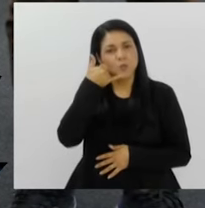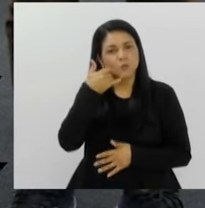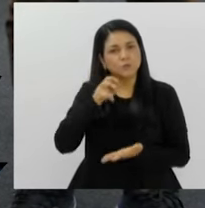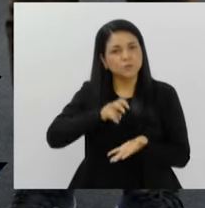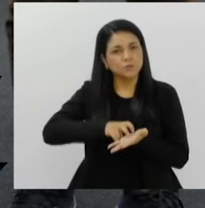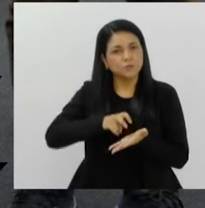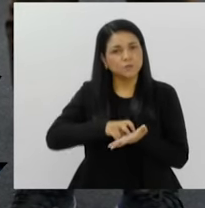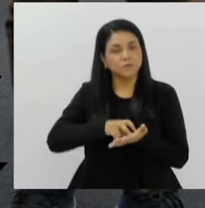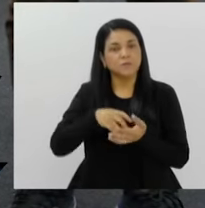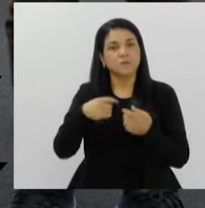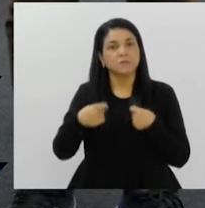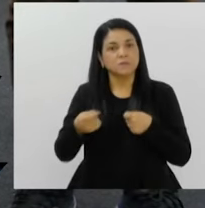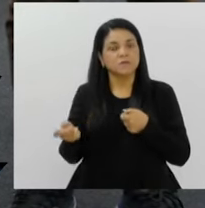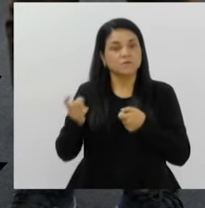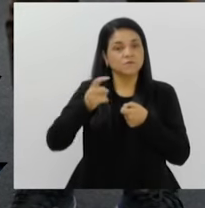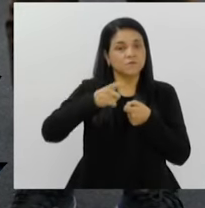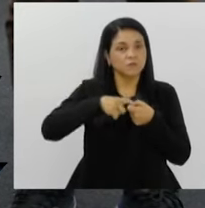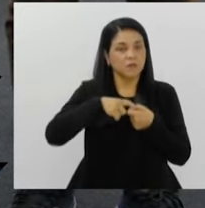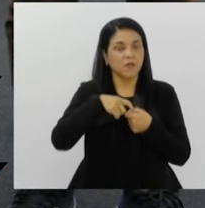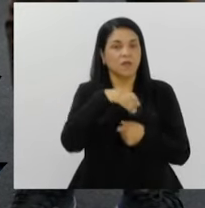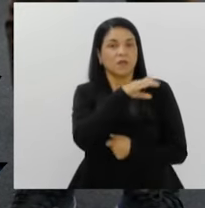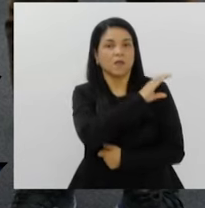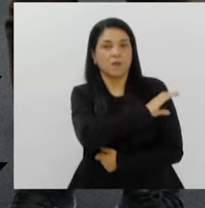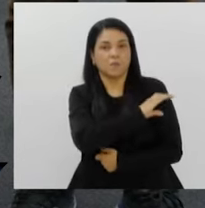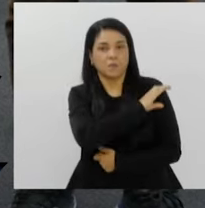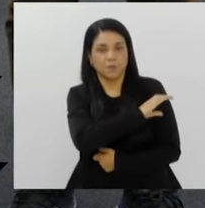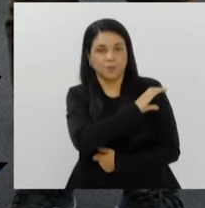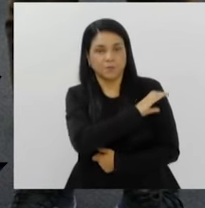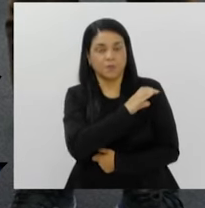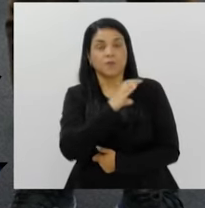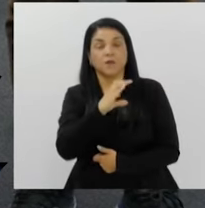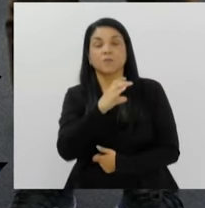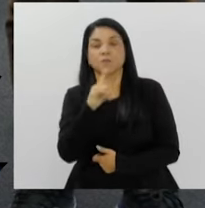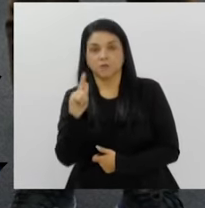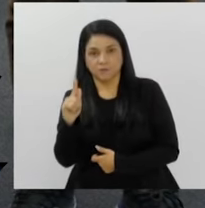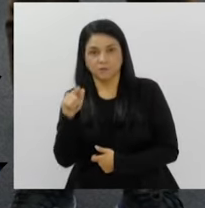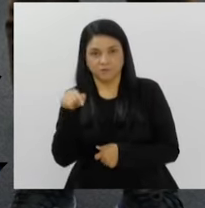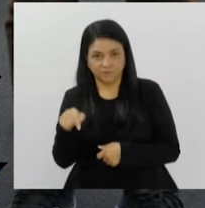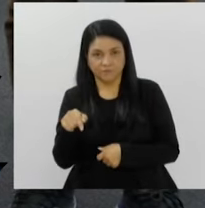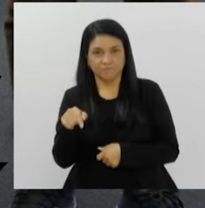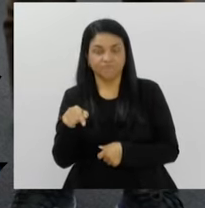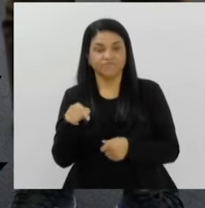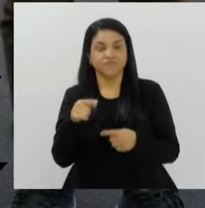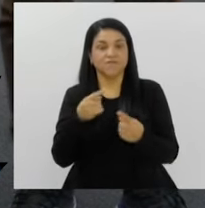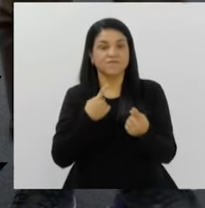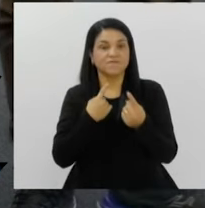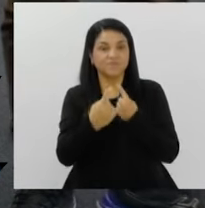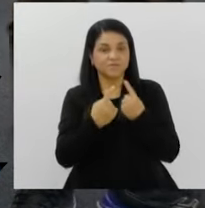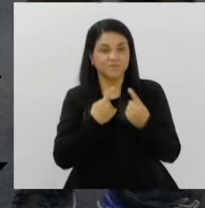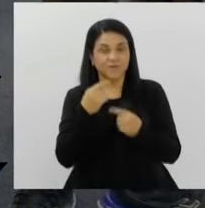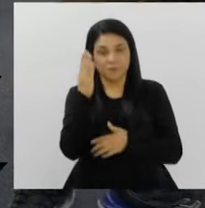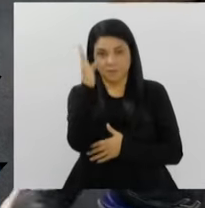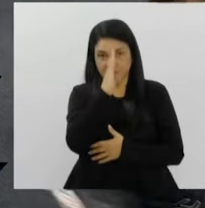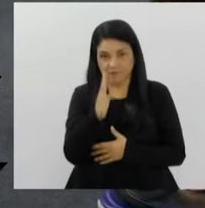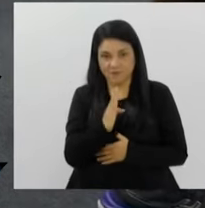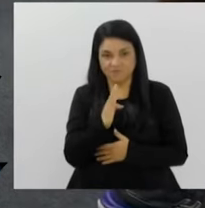que retornar a Campo Grande, porque a Avenida Brasil estava ali literalmente